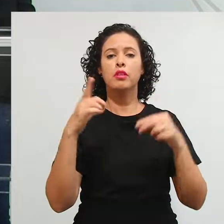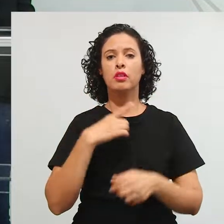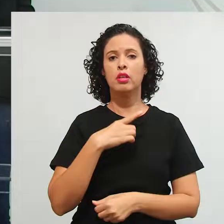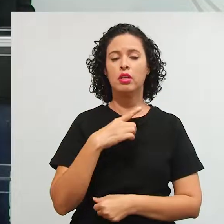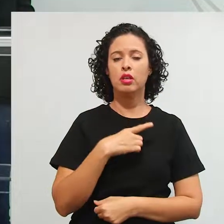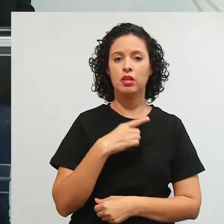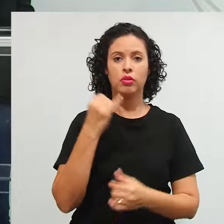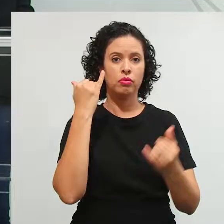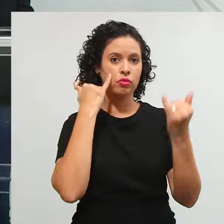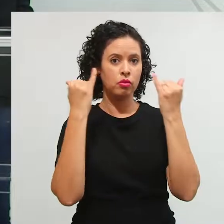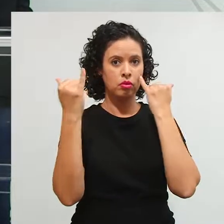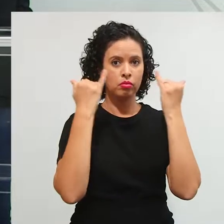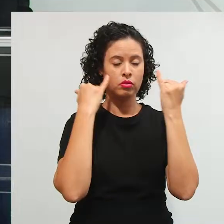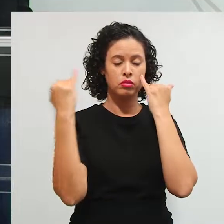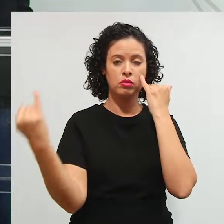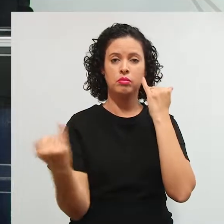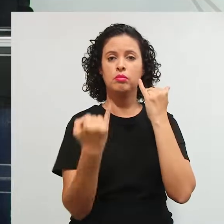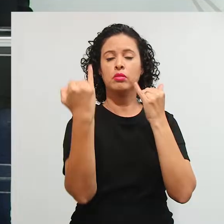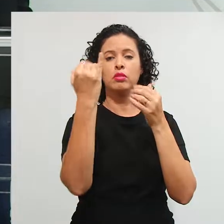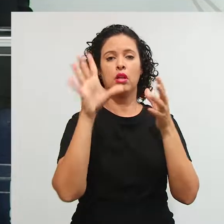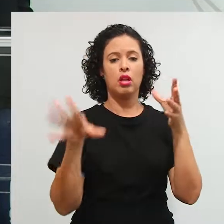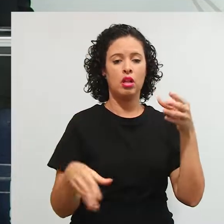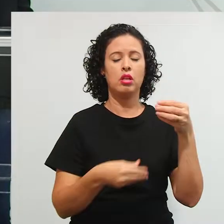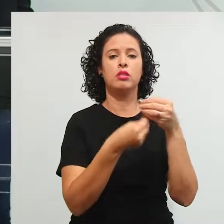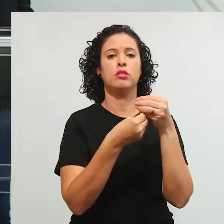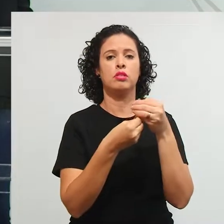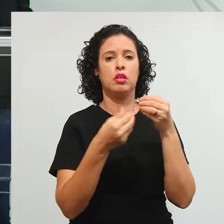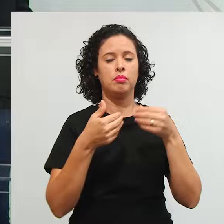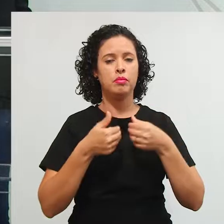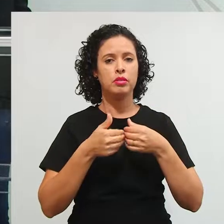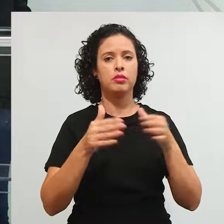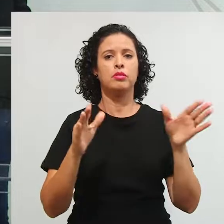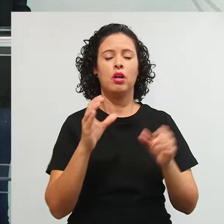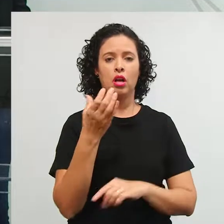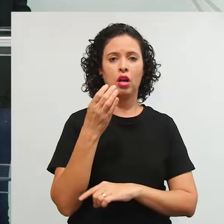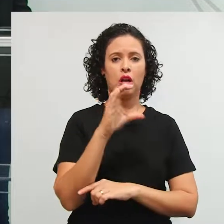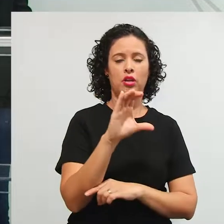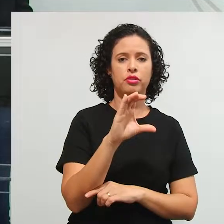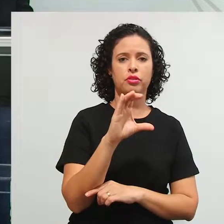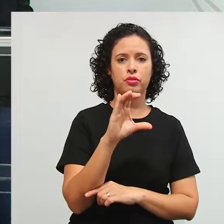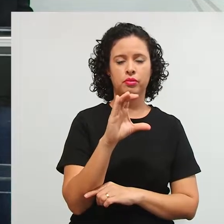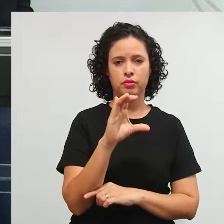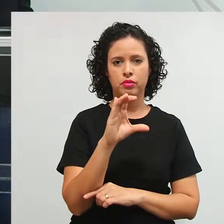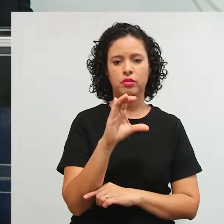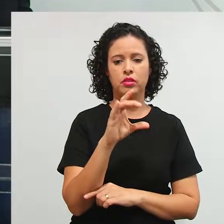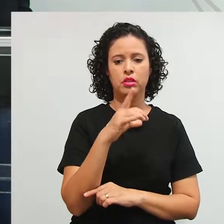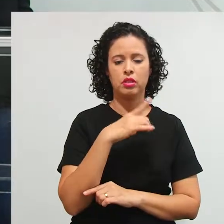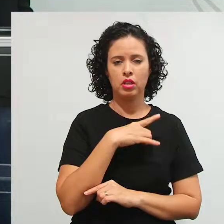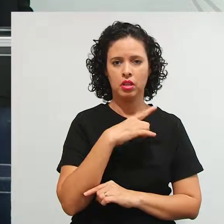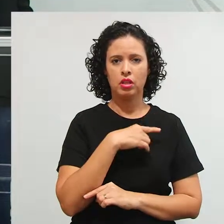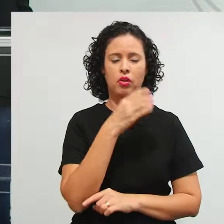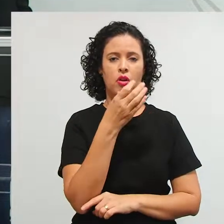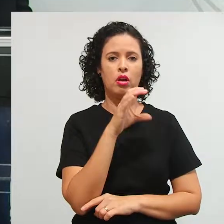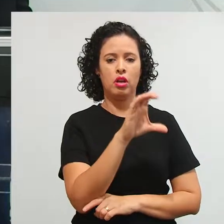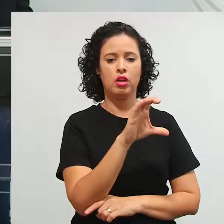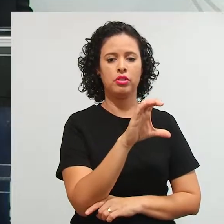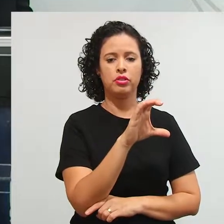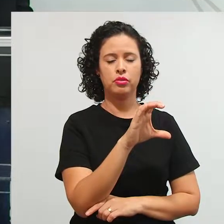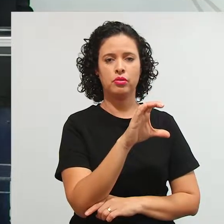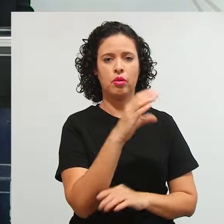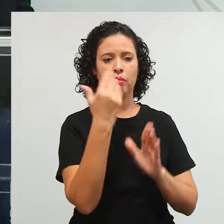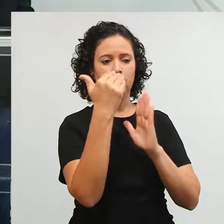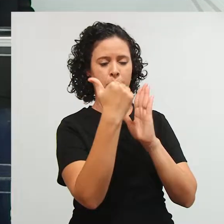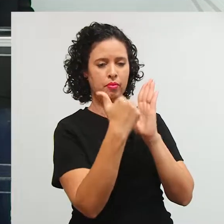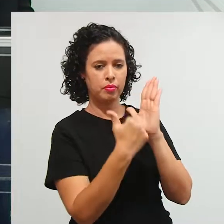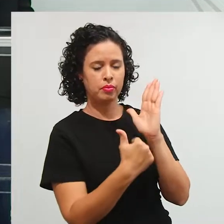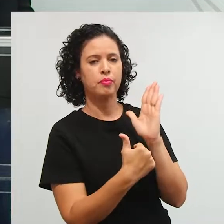tem informações relacionadas à abertura de créditos orçamentários, que são aqueles créditos